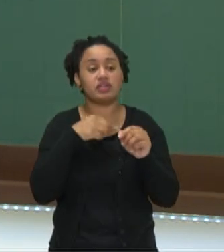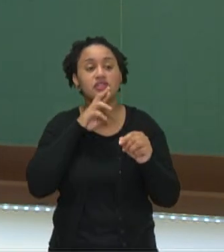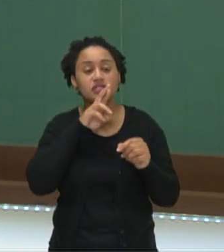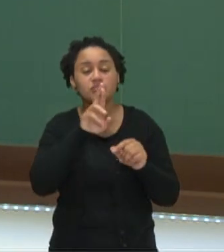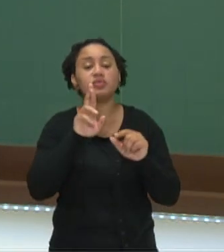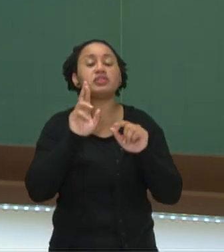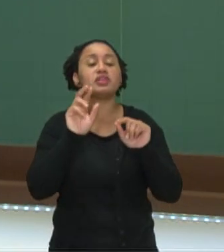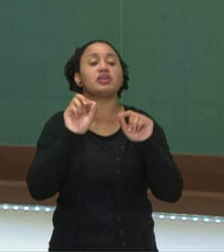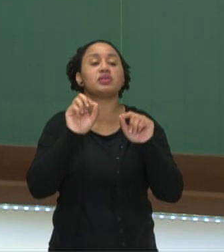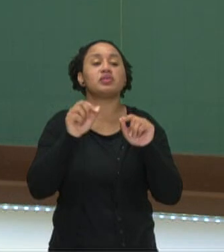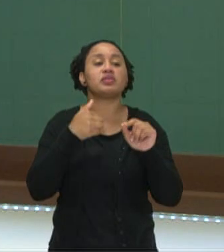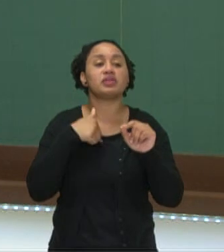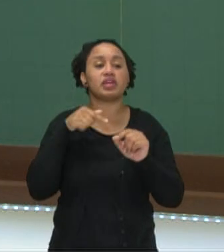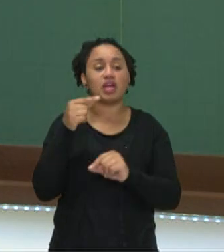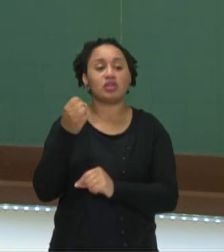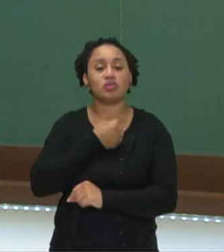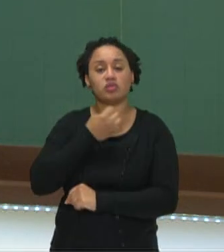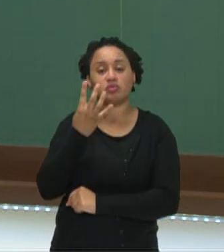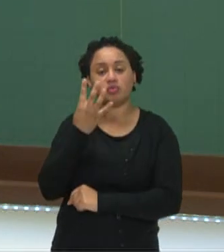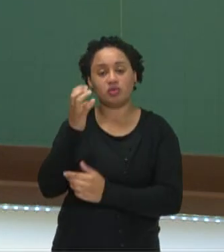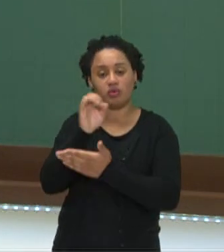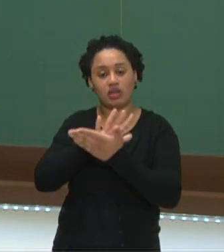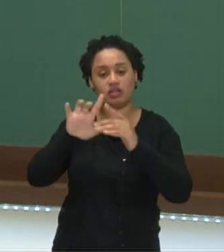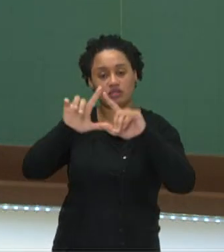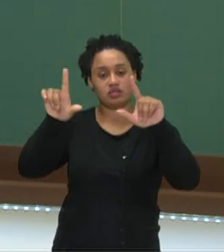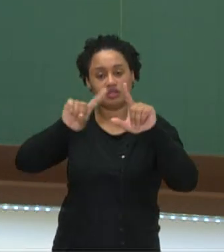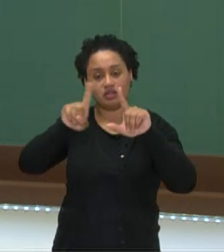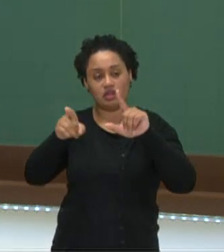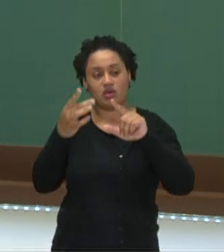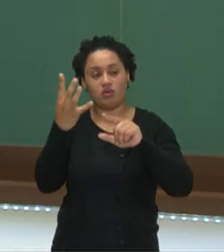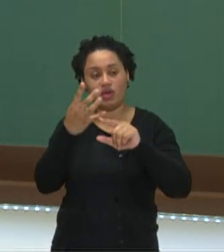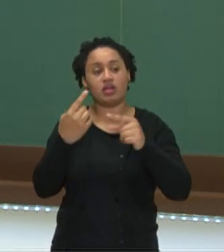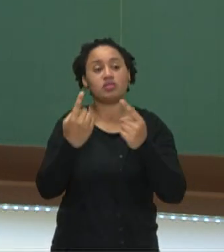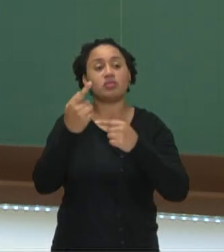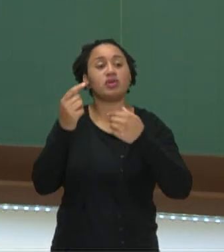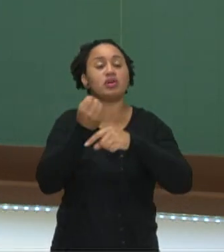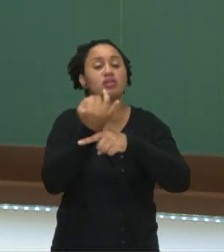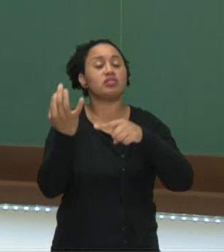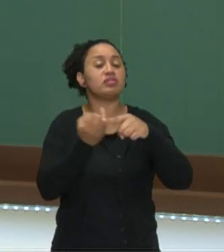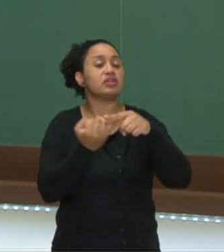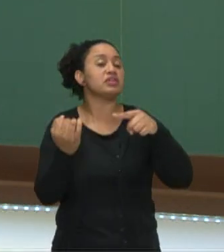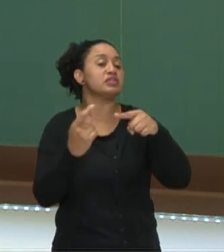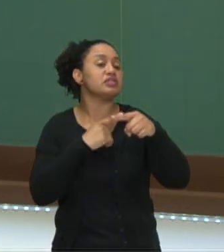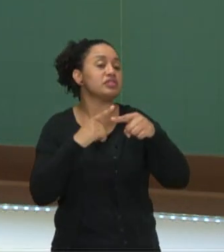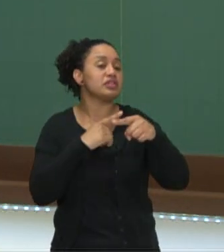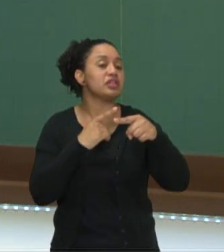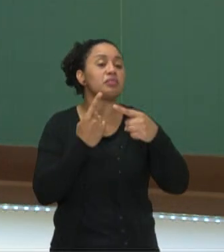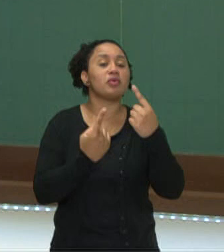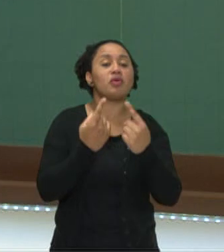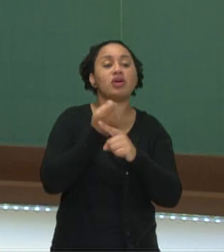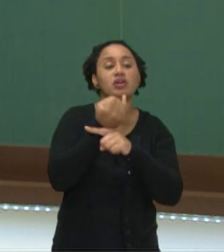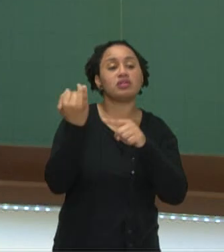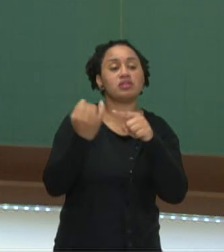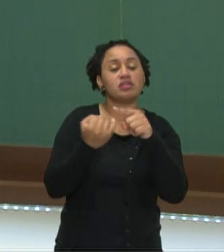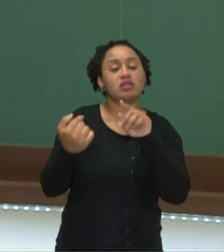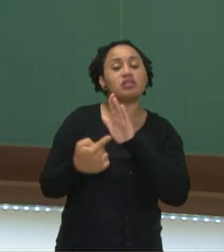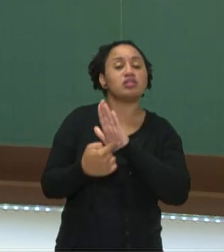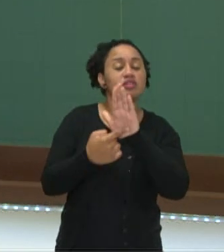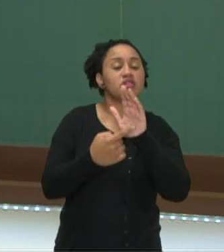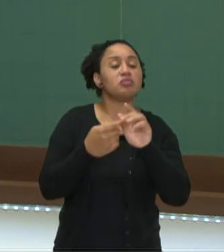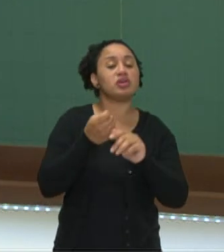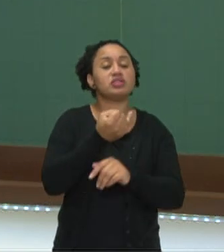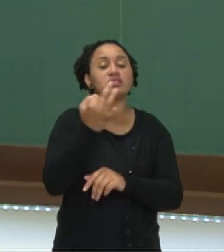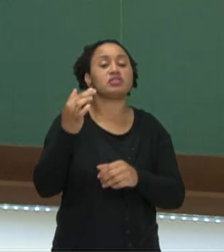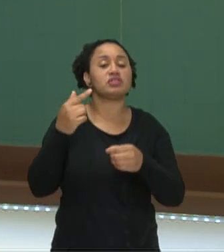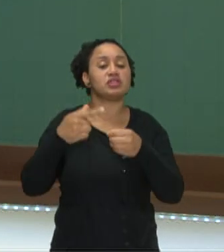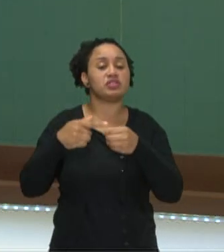para mim, nesse número 4, qual é a fração que a gente tem, né? Qual é a fração que indica a quantidade